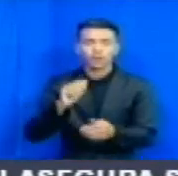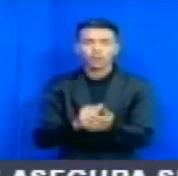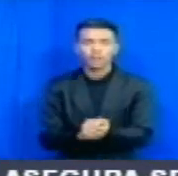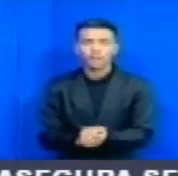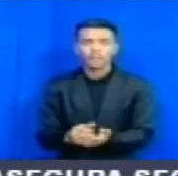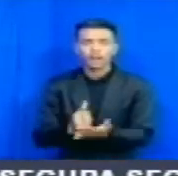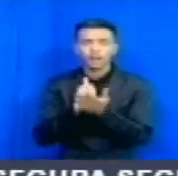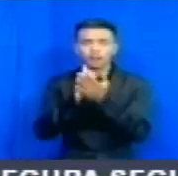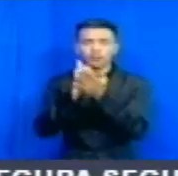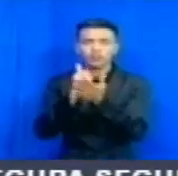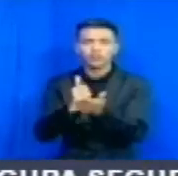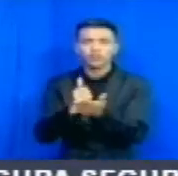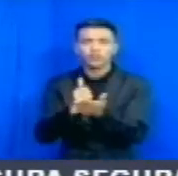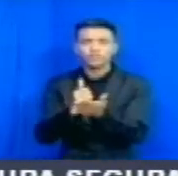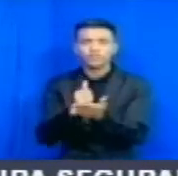Contribui,